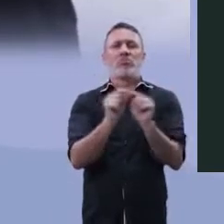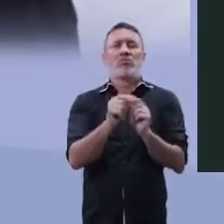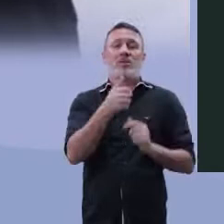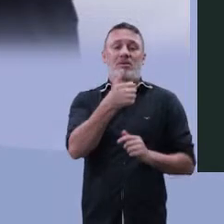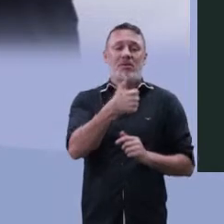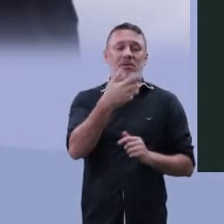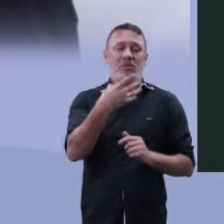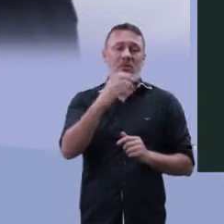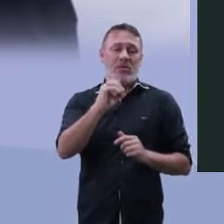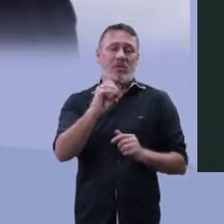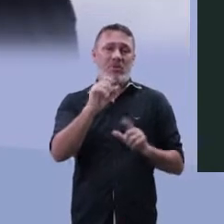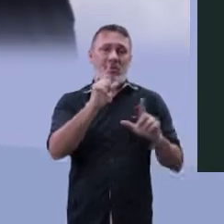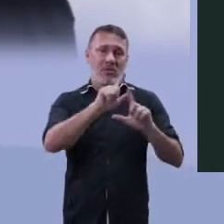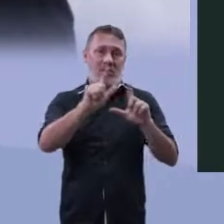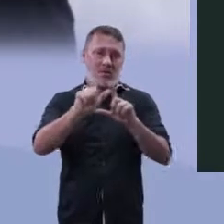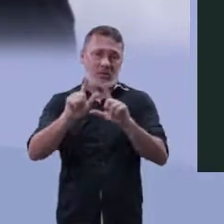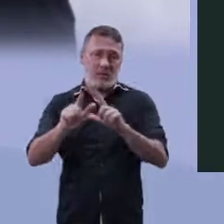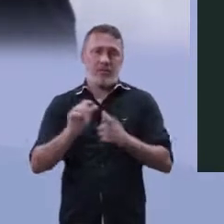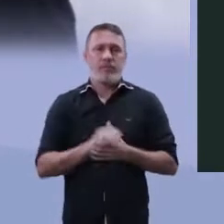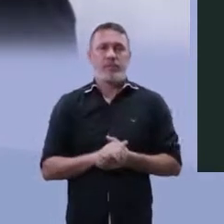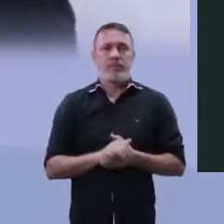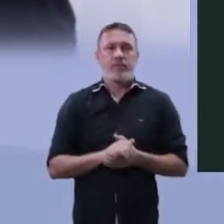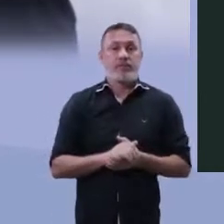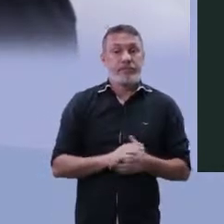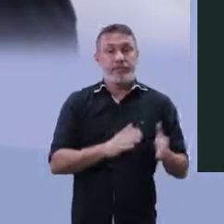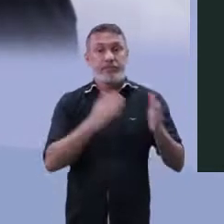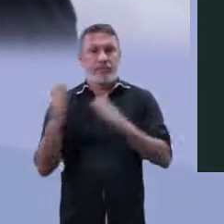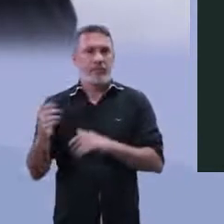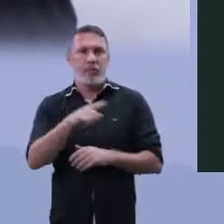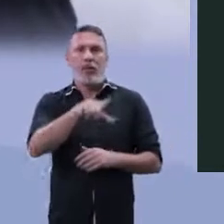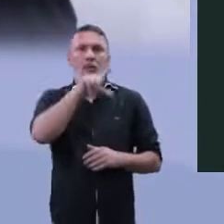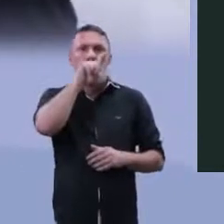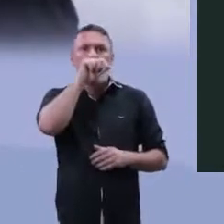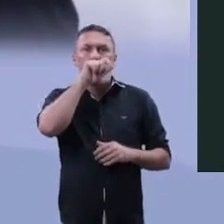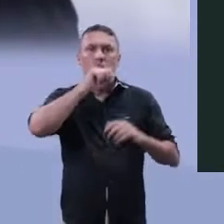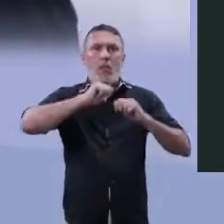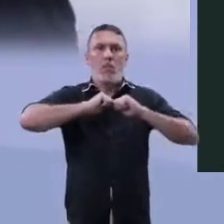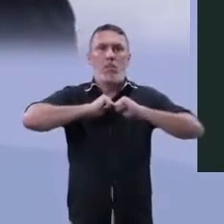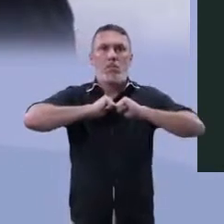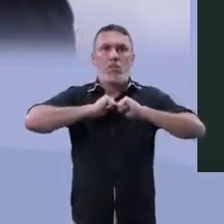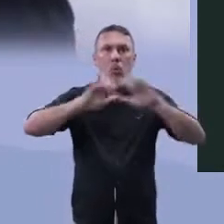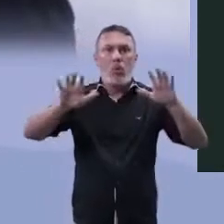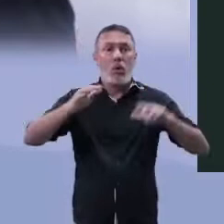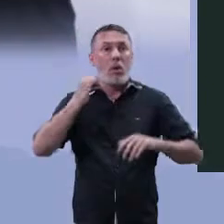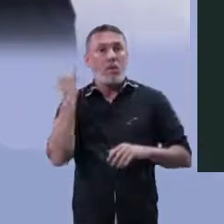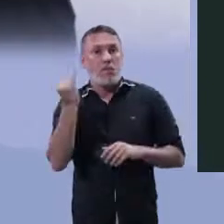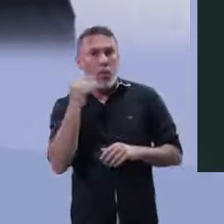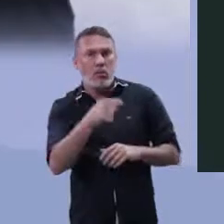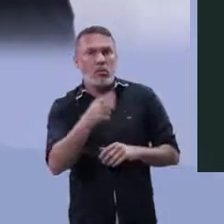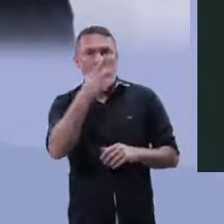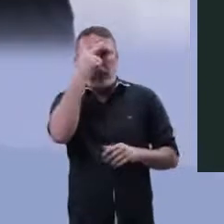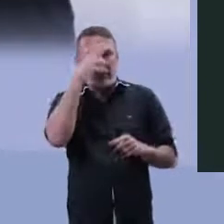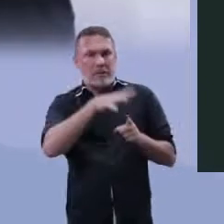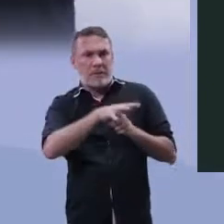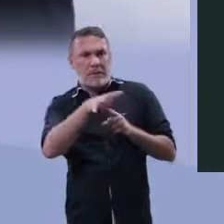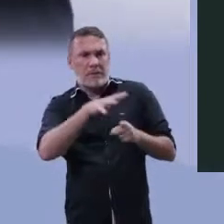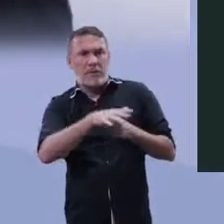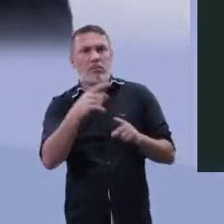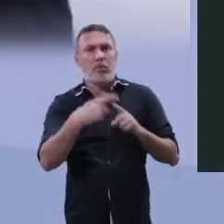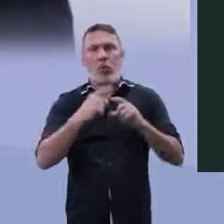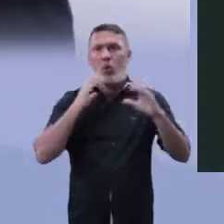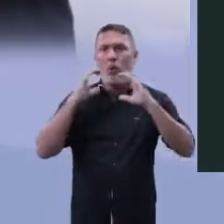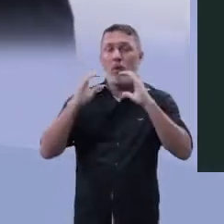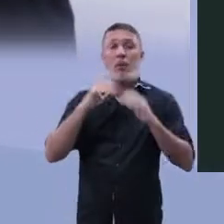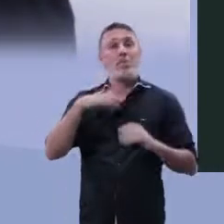tela para vocês. Né? Aí, dada a necessidade, dada a transformação e a importância que o